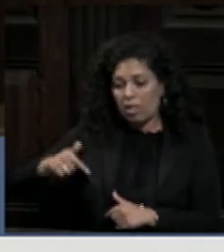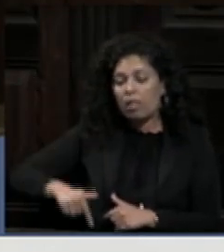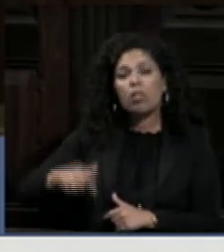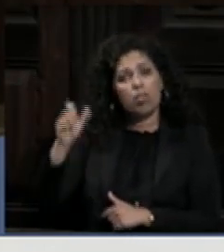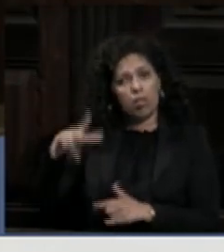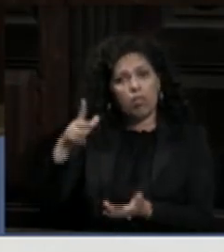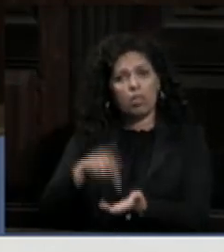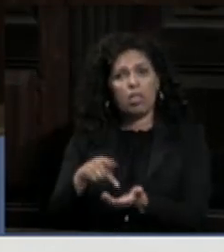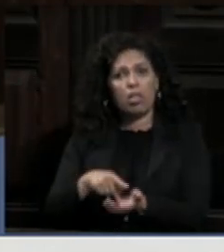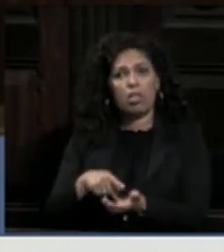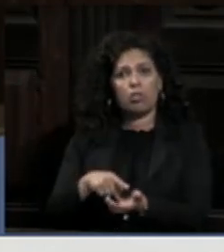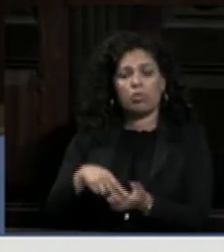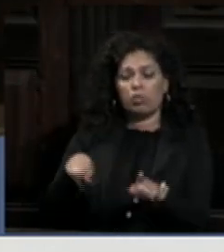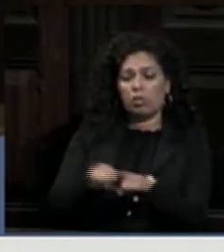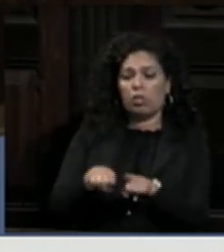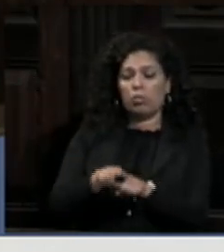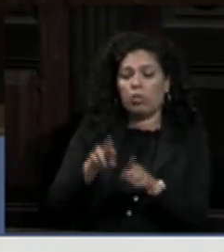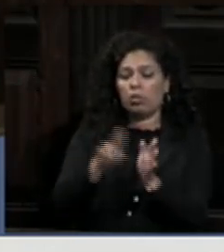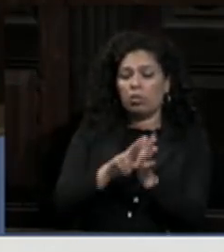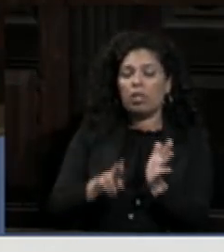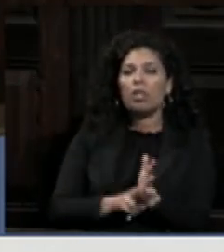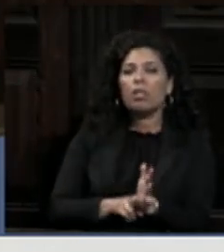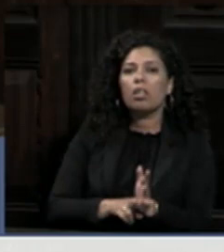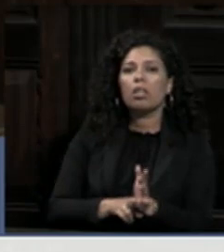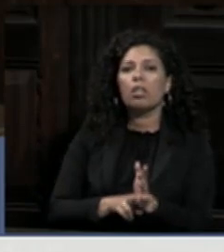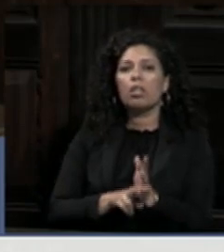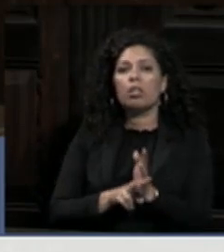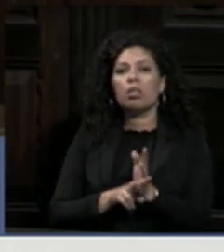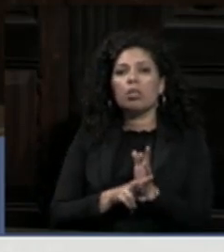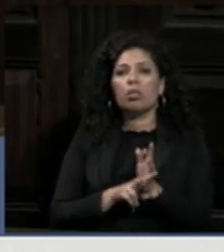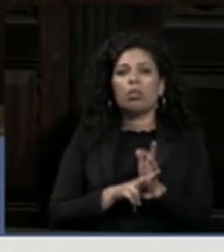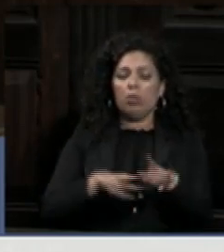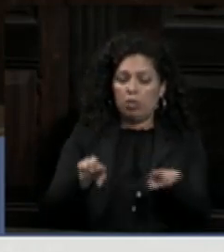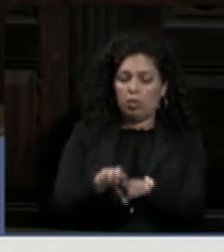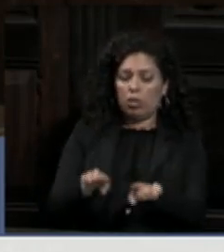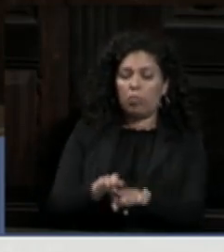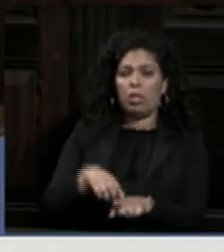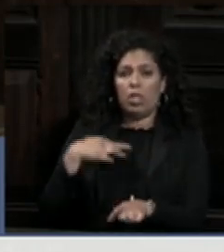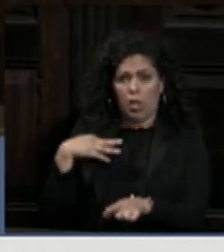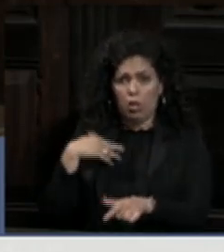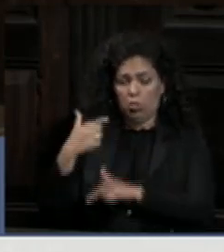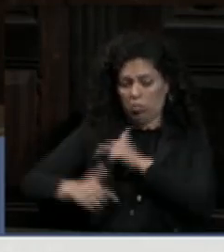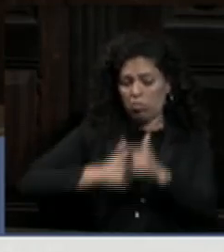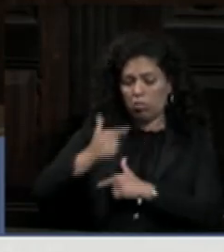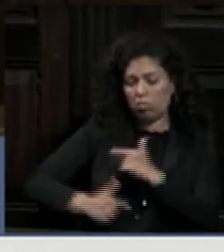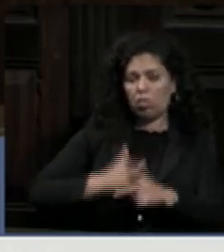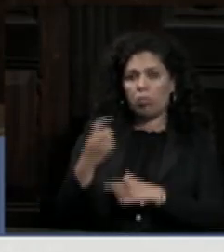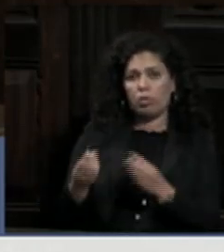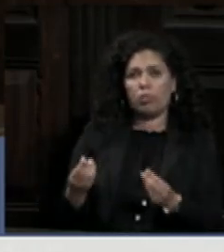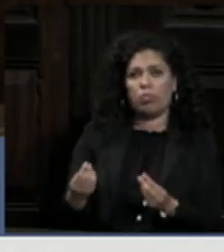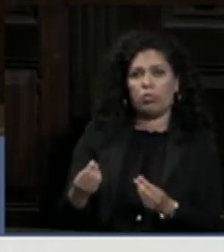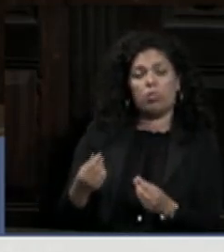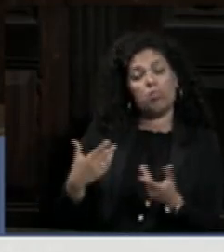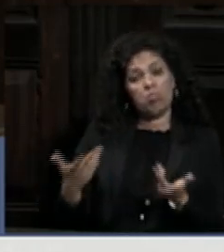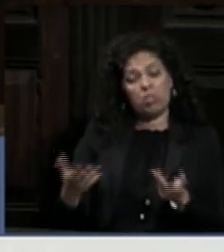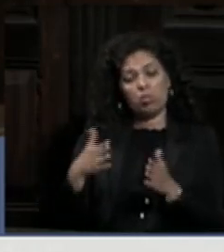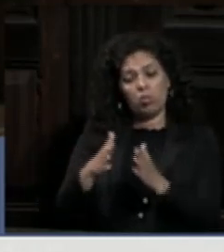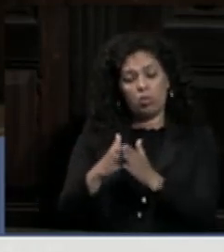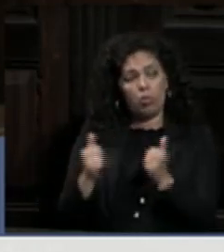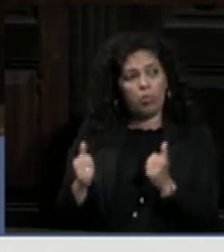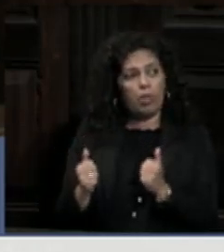essas três localidades que tá lá o tio carlos trabalha e trabalha muito e é por isso que eu peço